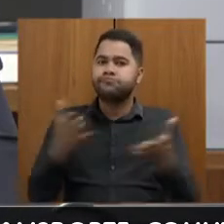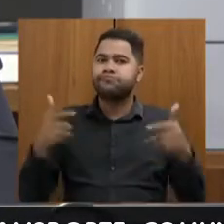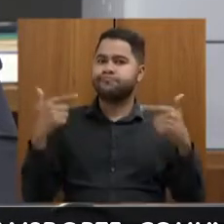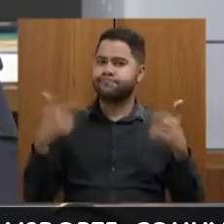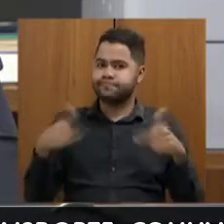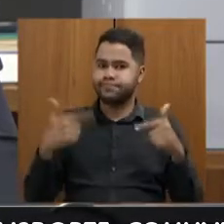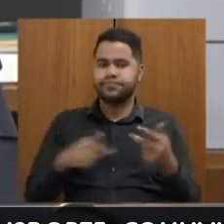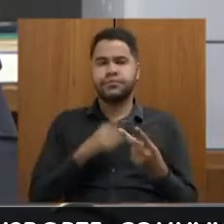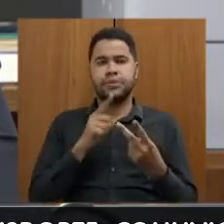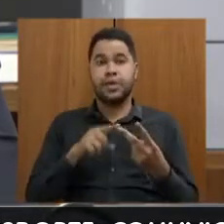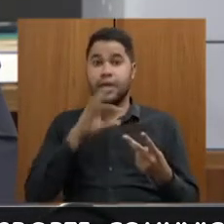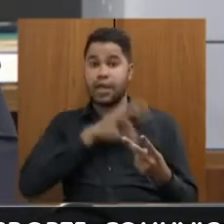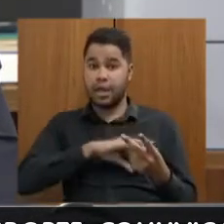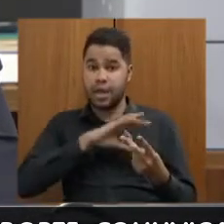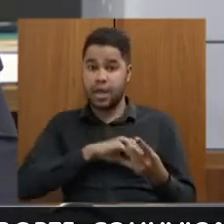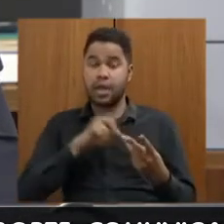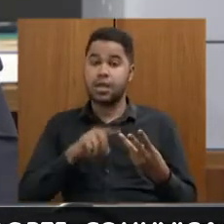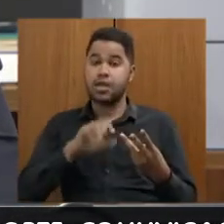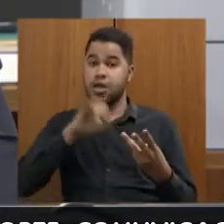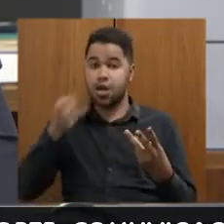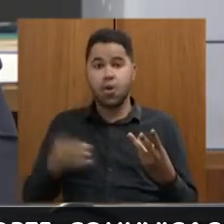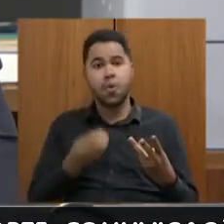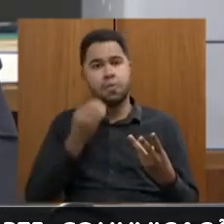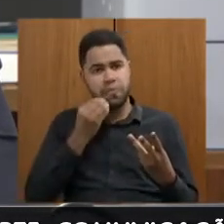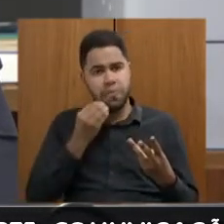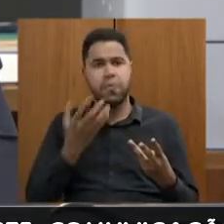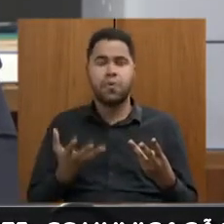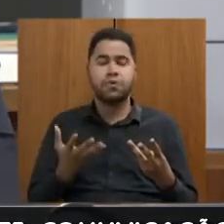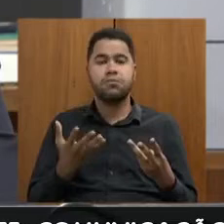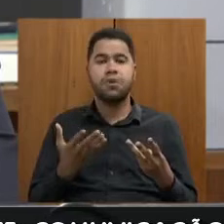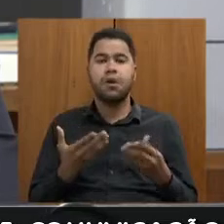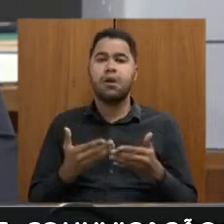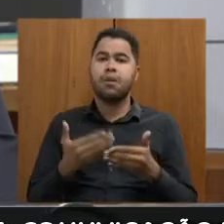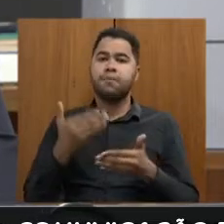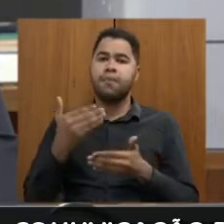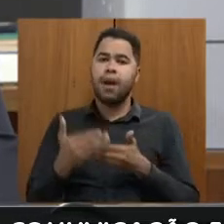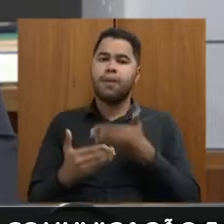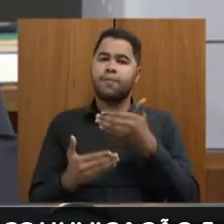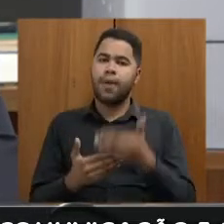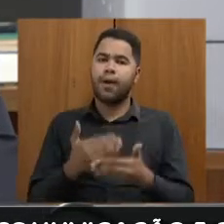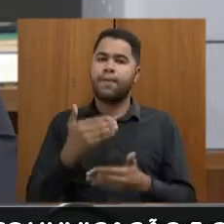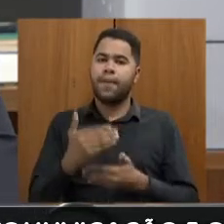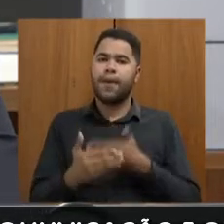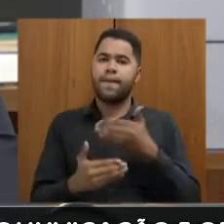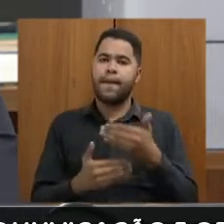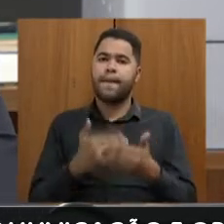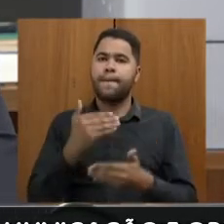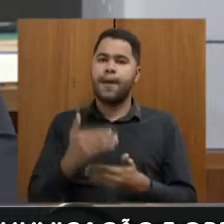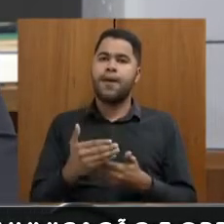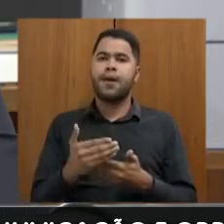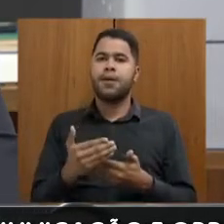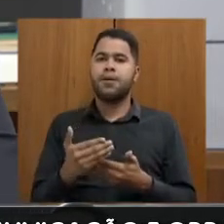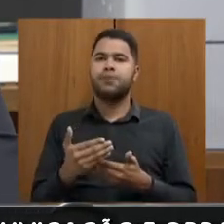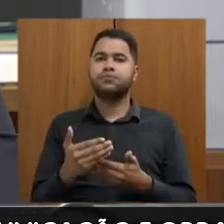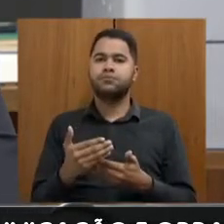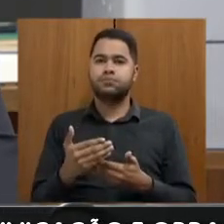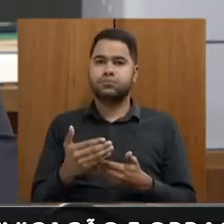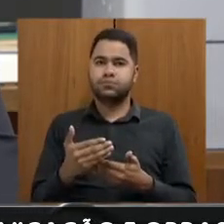emprego gera renda gera oportunidade né a cada é um